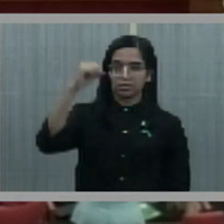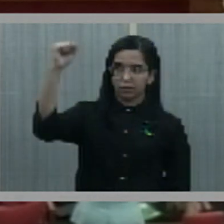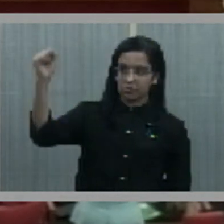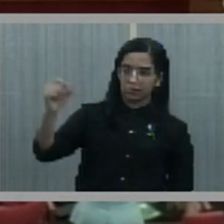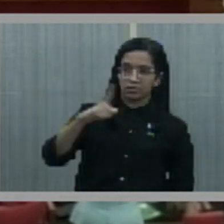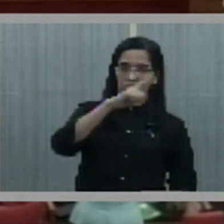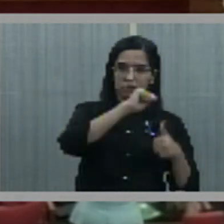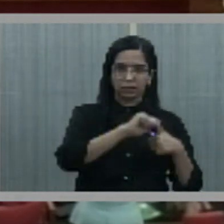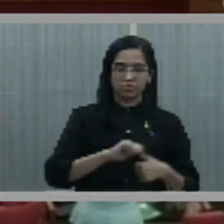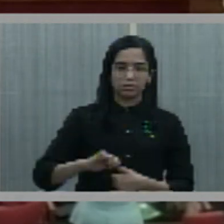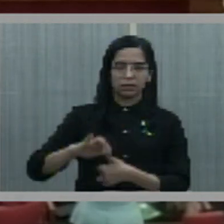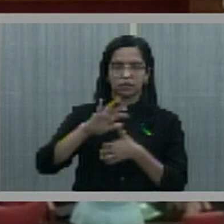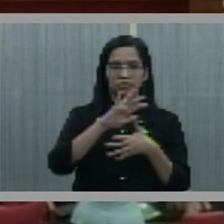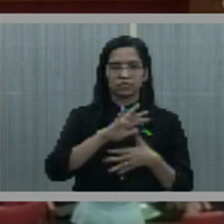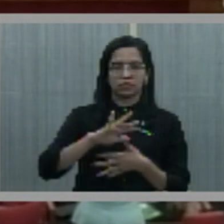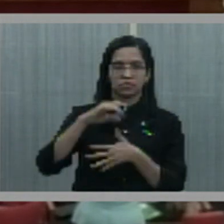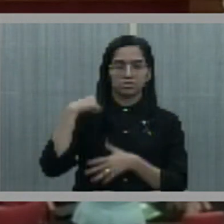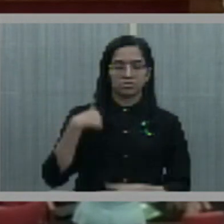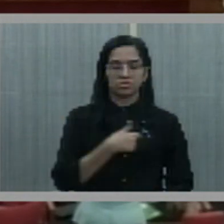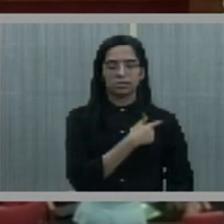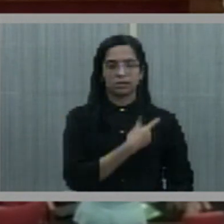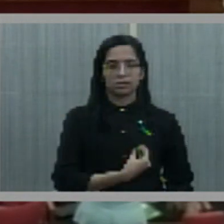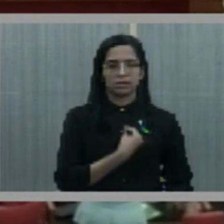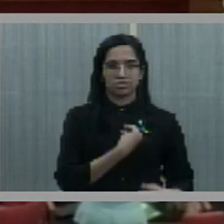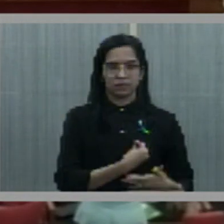filha do sol do Equador,